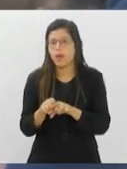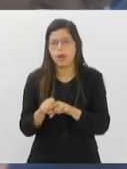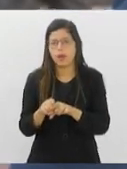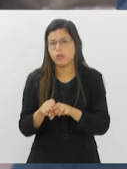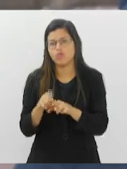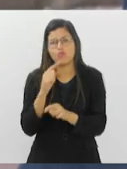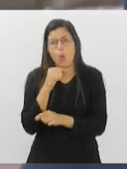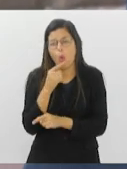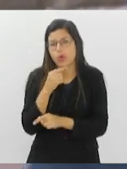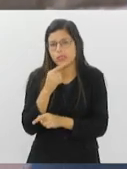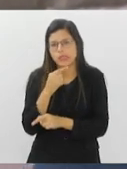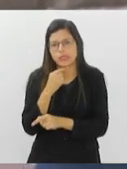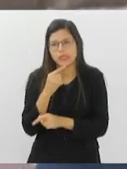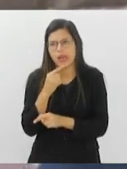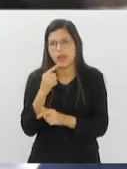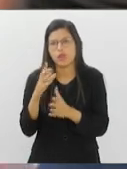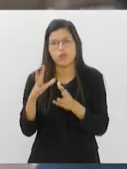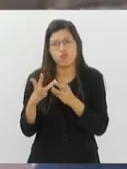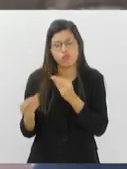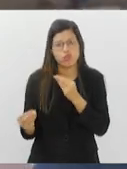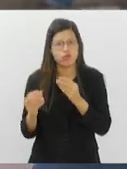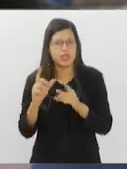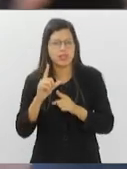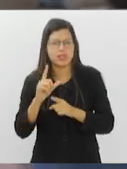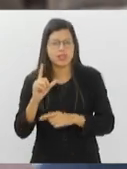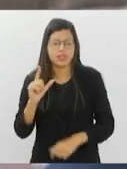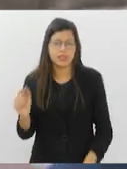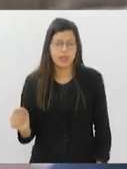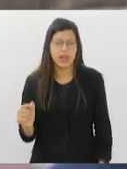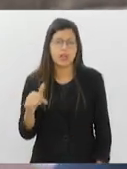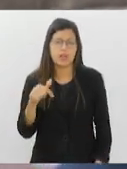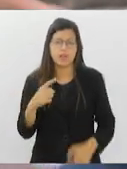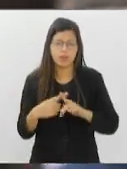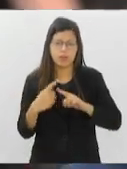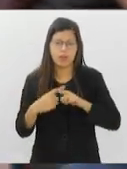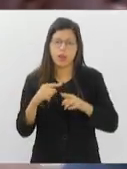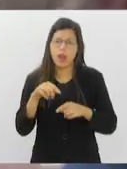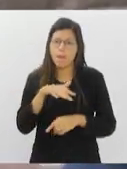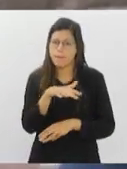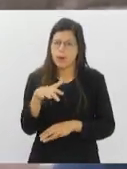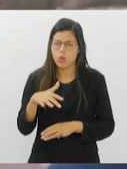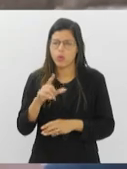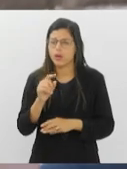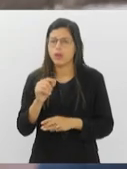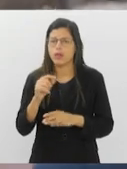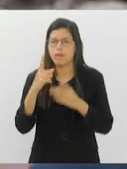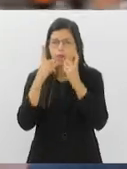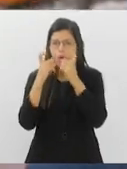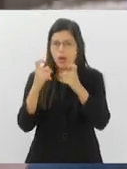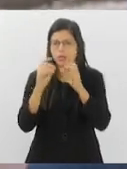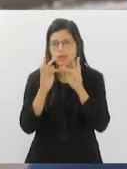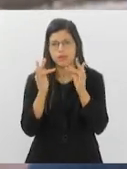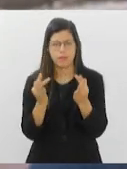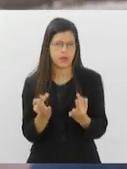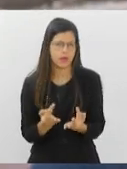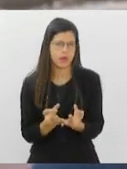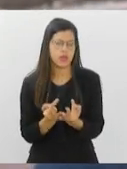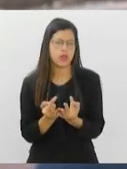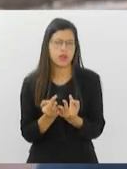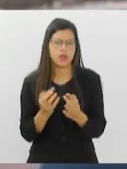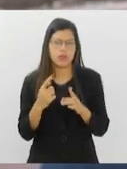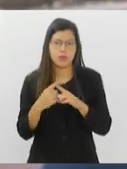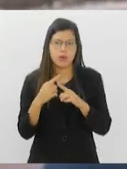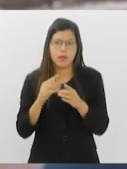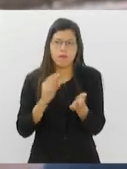sair daquele âmbito de violência, que na maior parte é violência familiar, por questões de não ter o